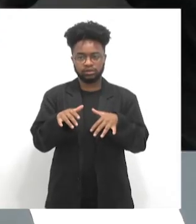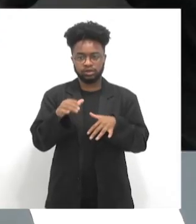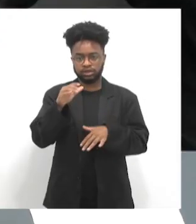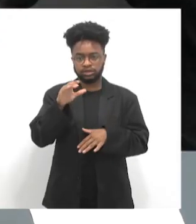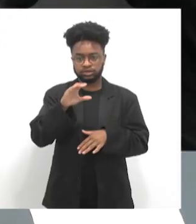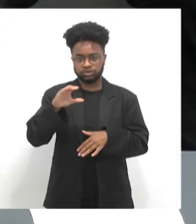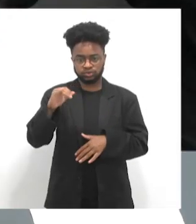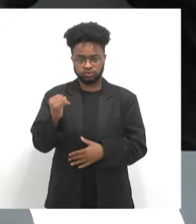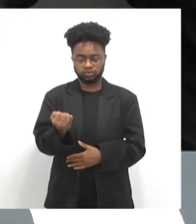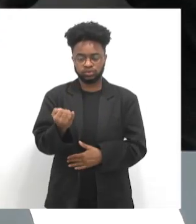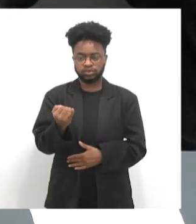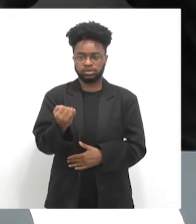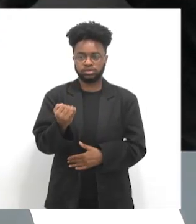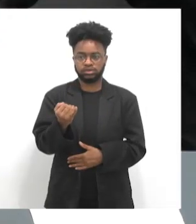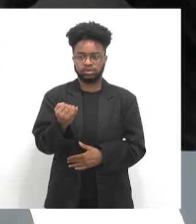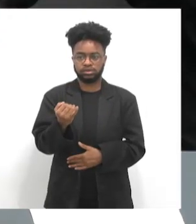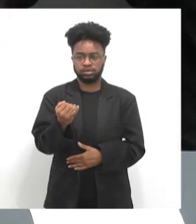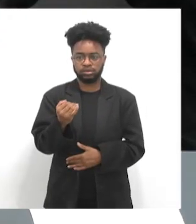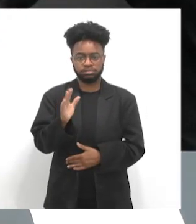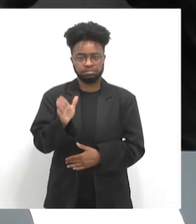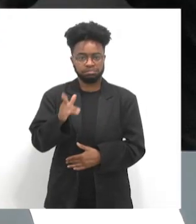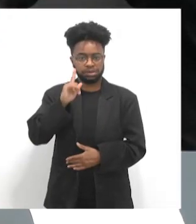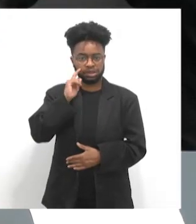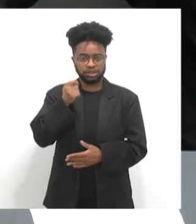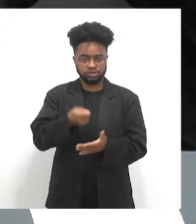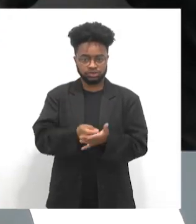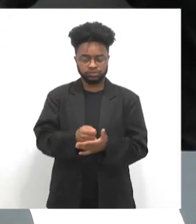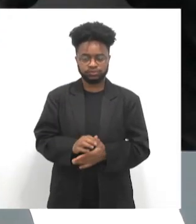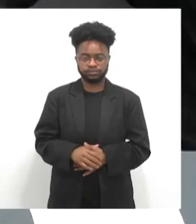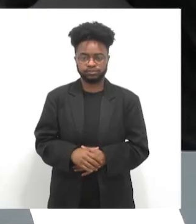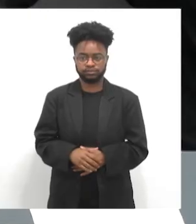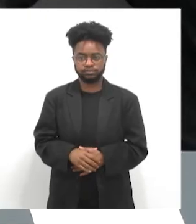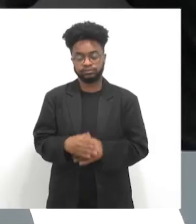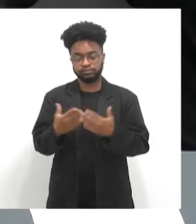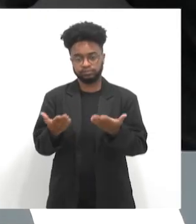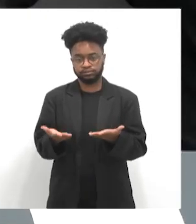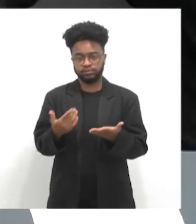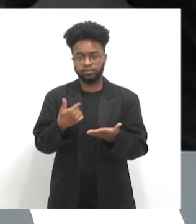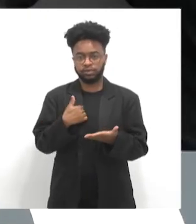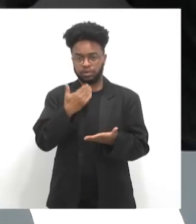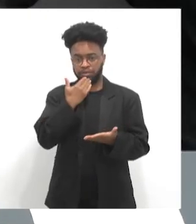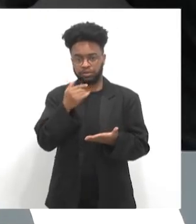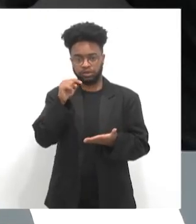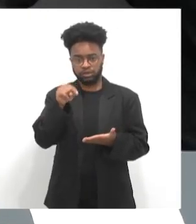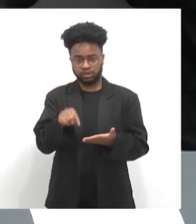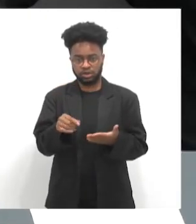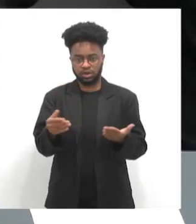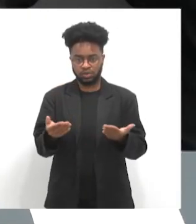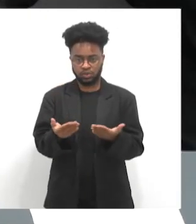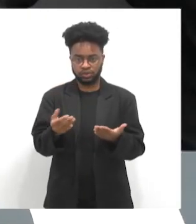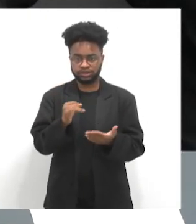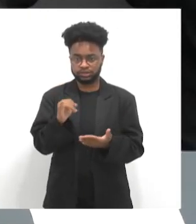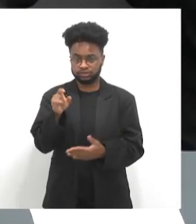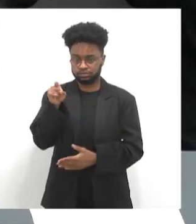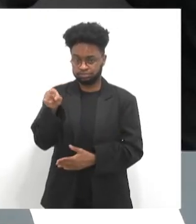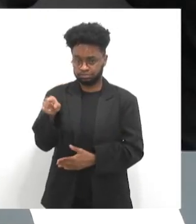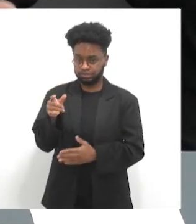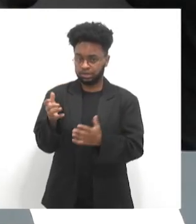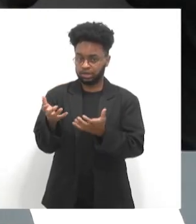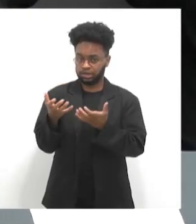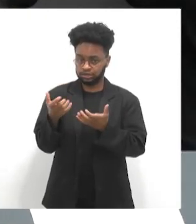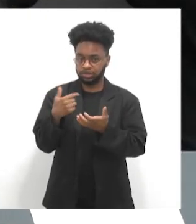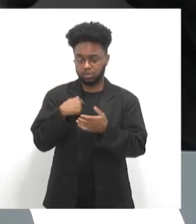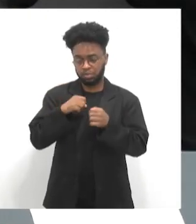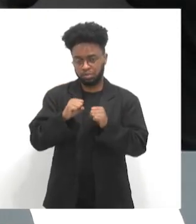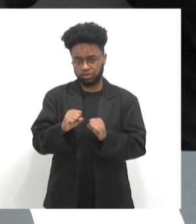CCJ já decidiu. Então, estou fazendo esse pleito. Se Vossa Excelência assim o desejar, eu faço